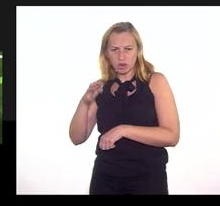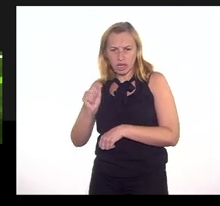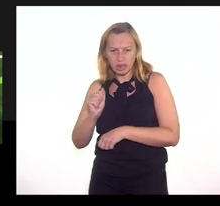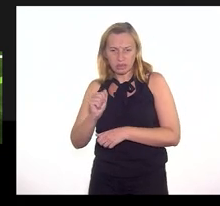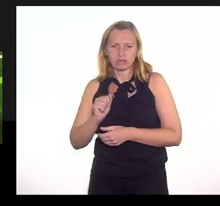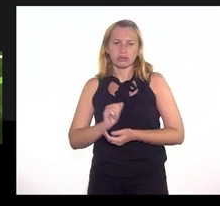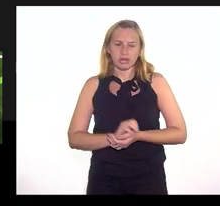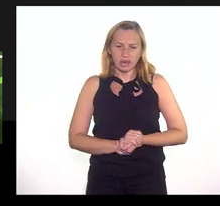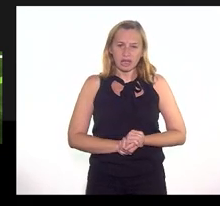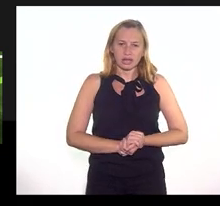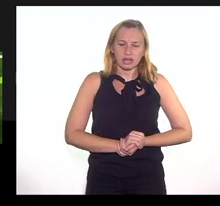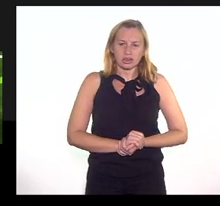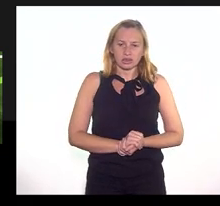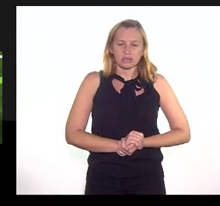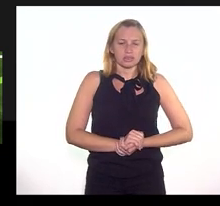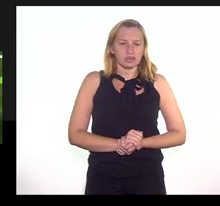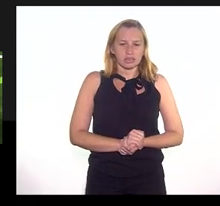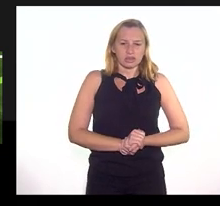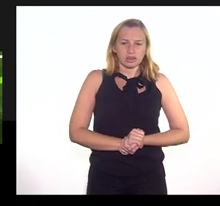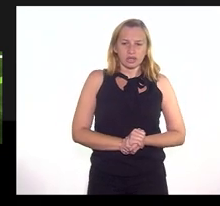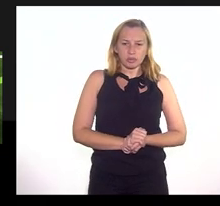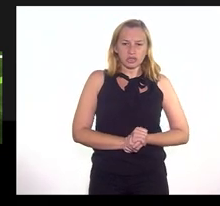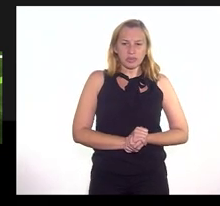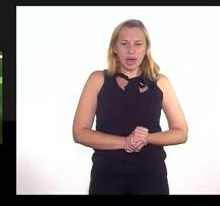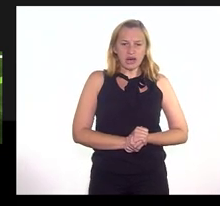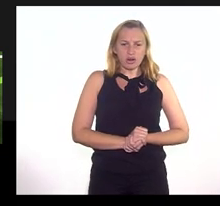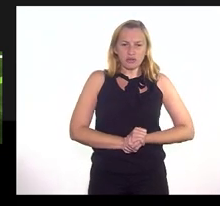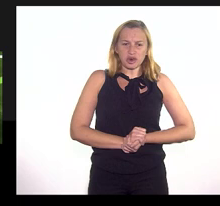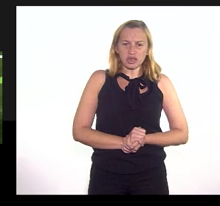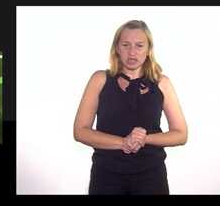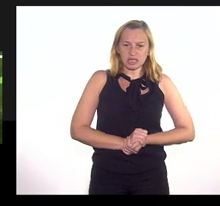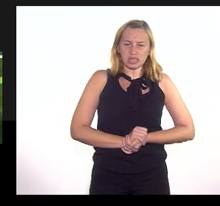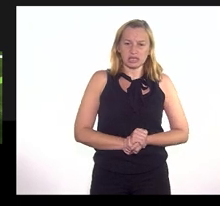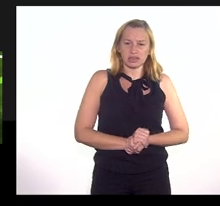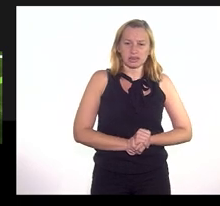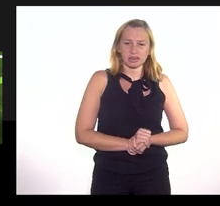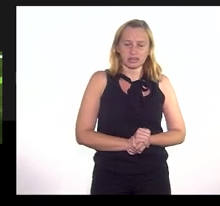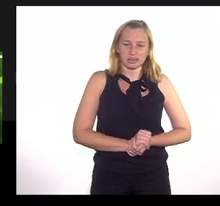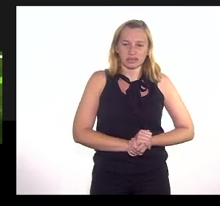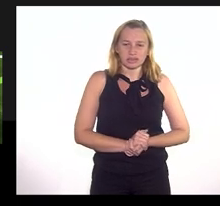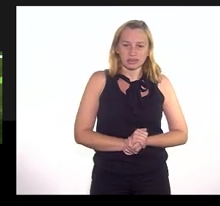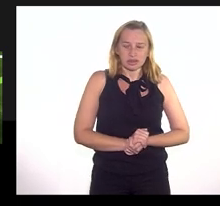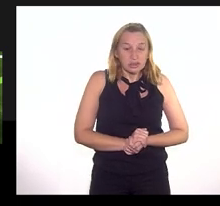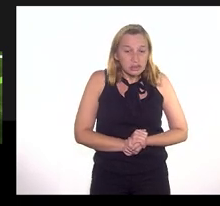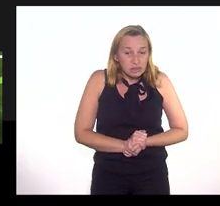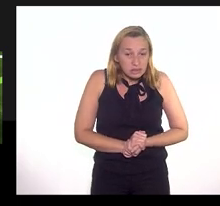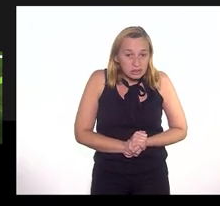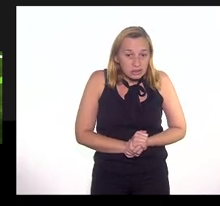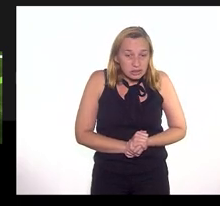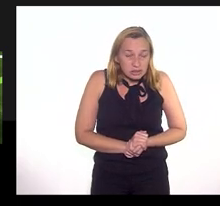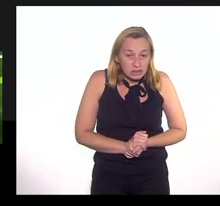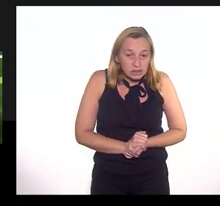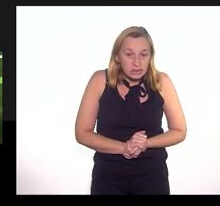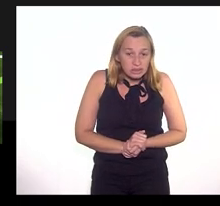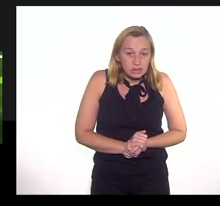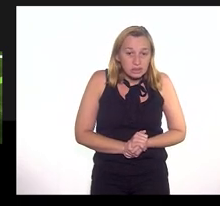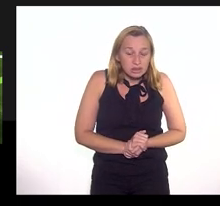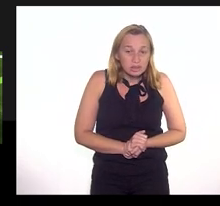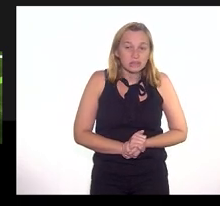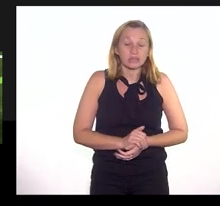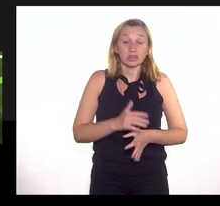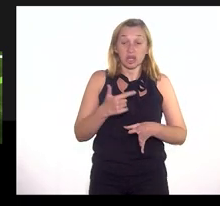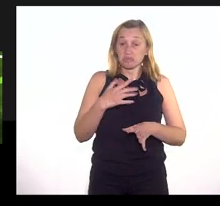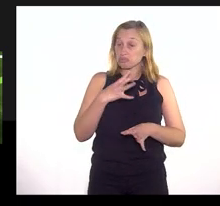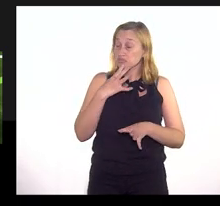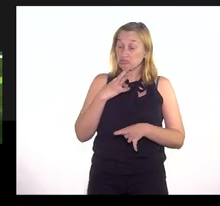Eu sou funcionária federal, eu fui aposentada aos 44 anos, e por